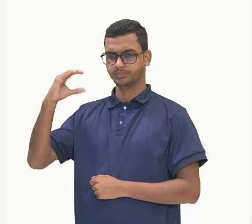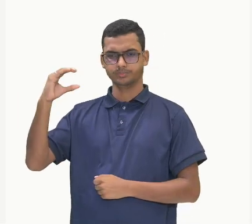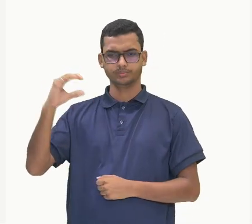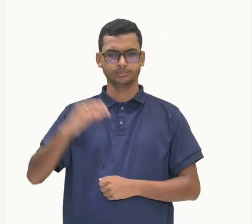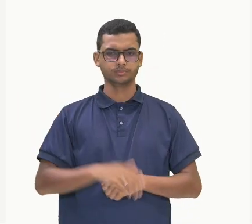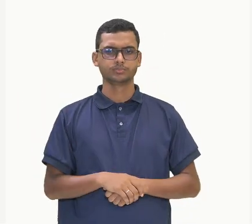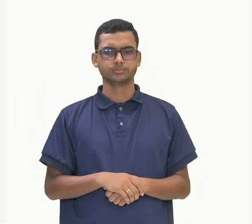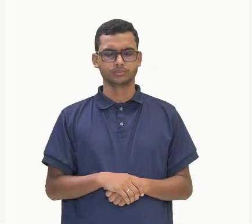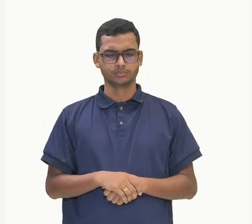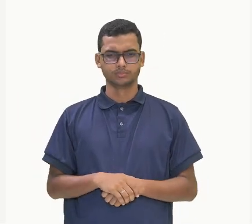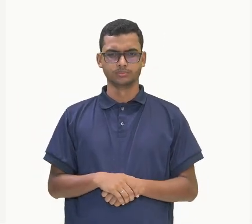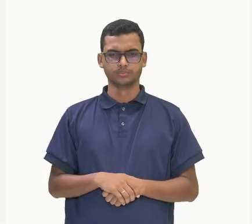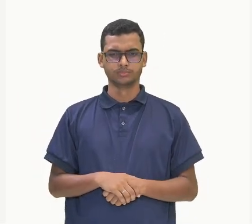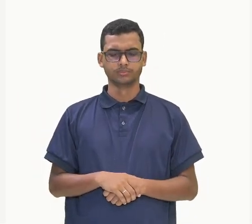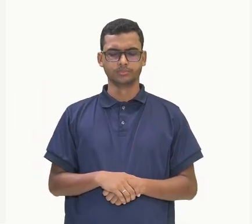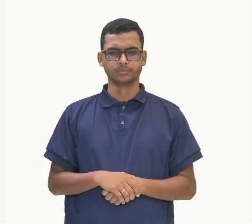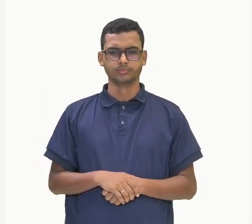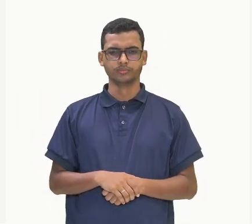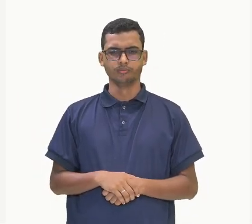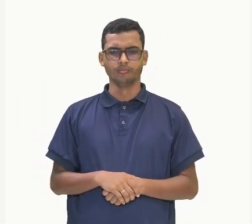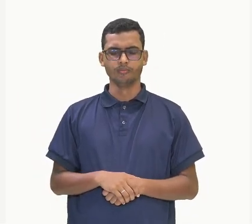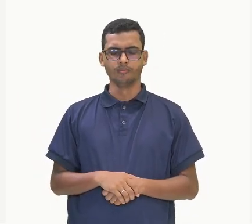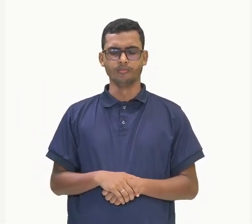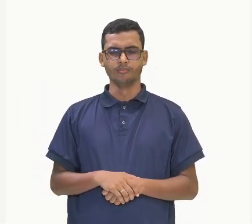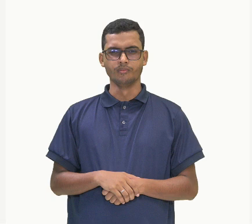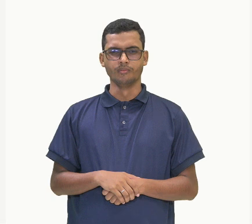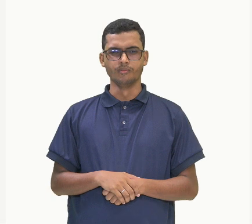6,234 é igual a